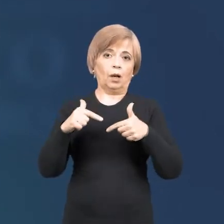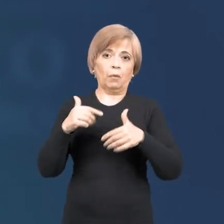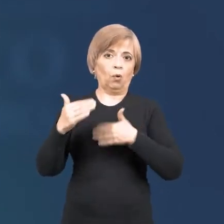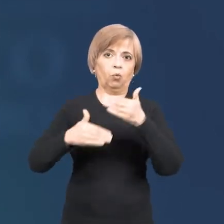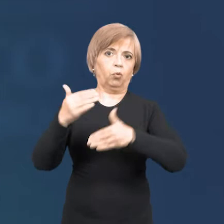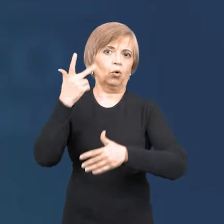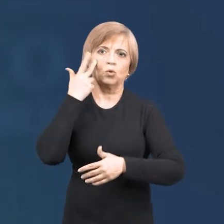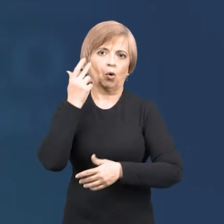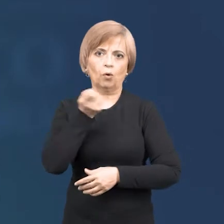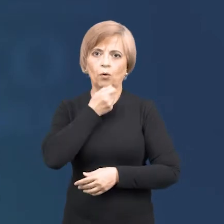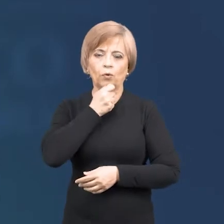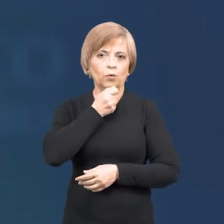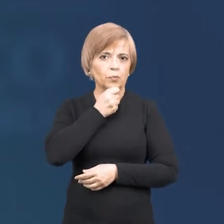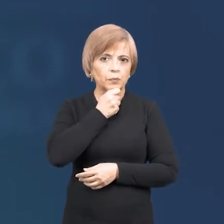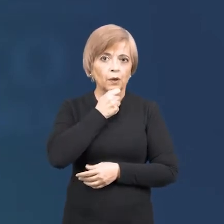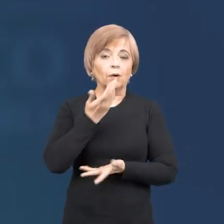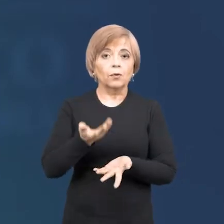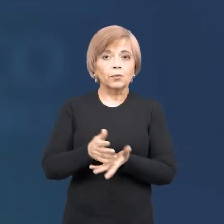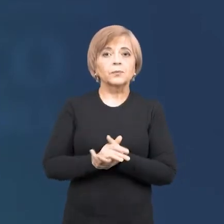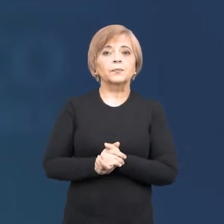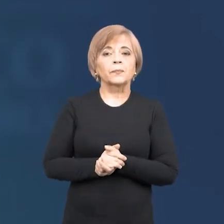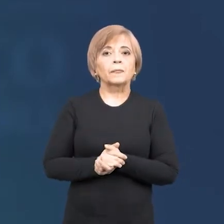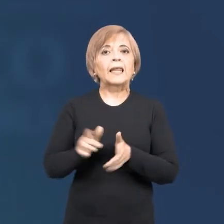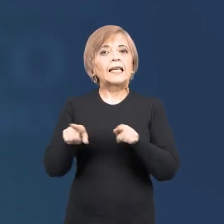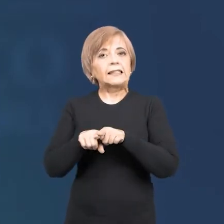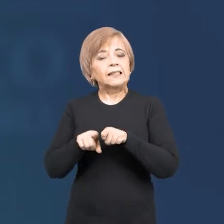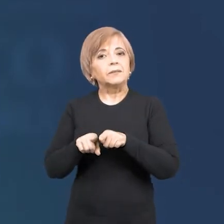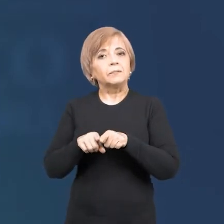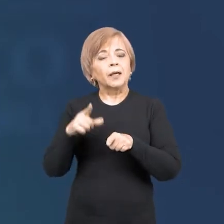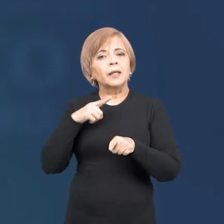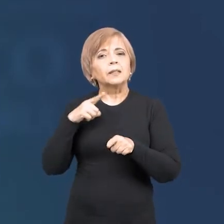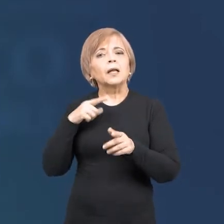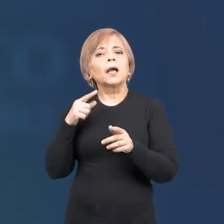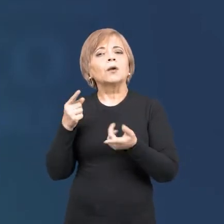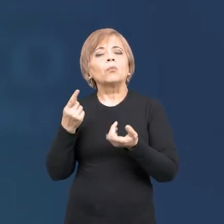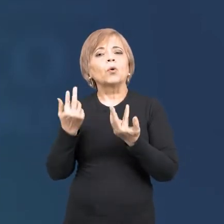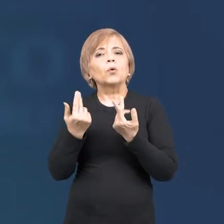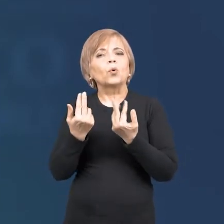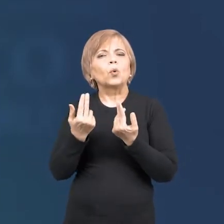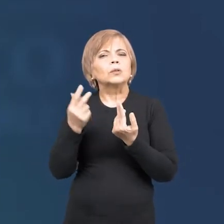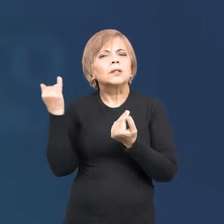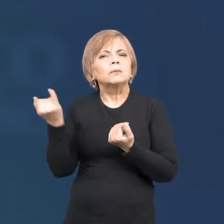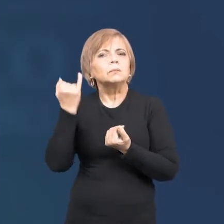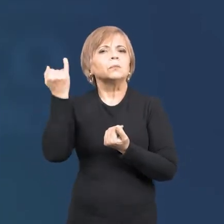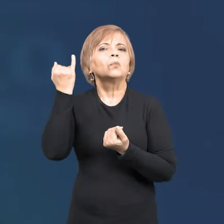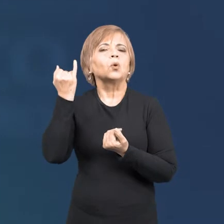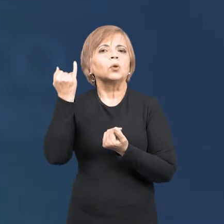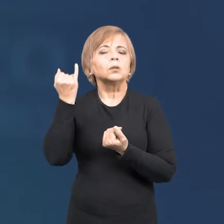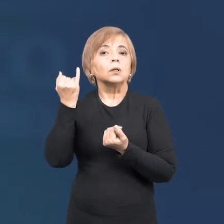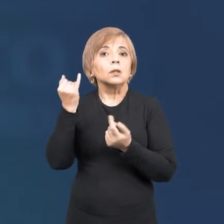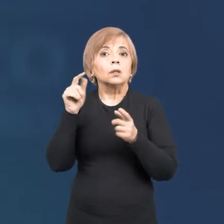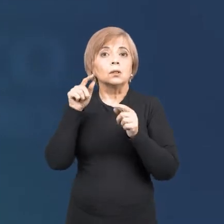já existe em um ponto diferenciado do que existia até então, e com isso